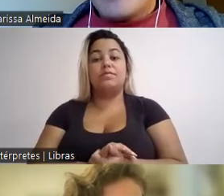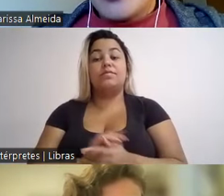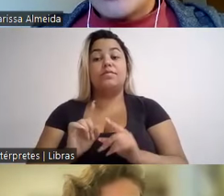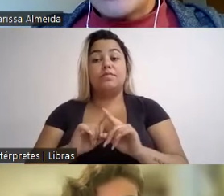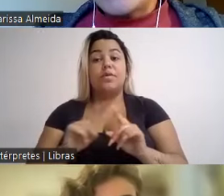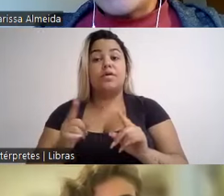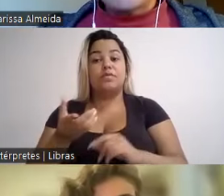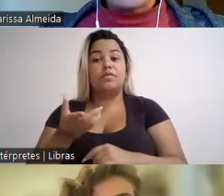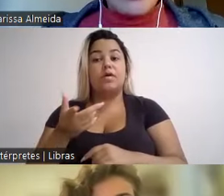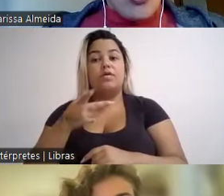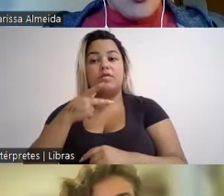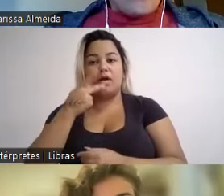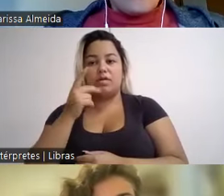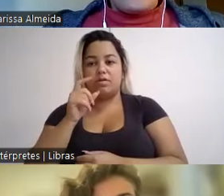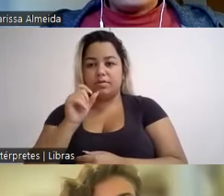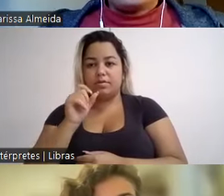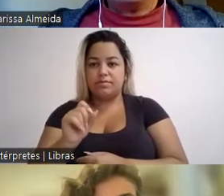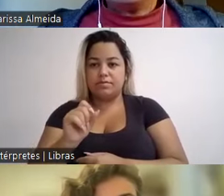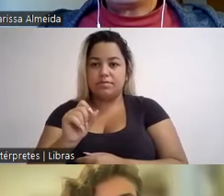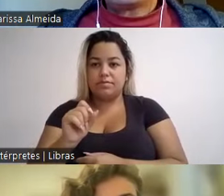falar para vocês é que